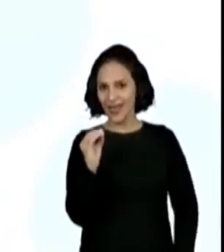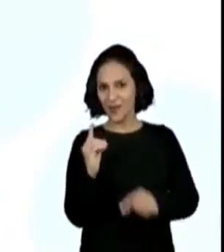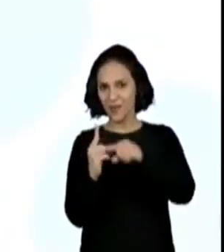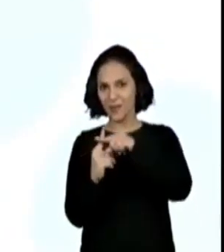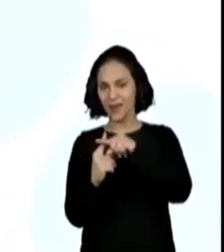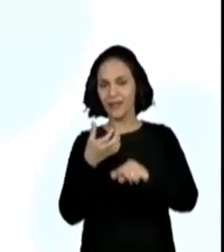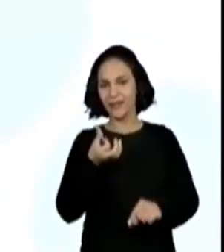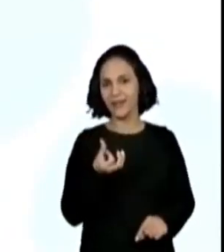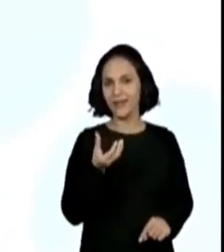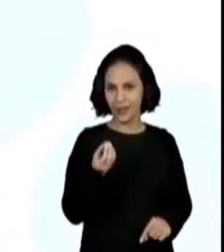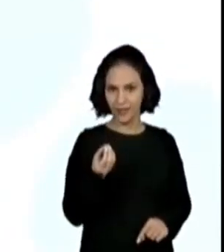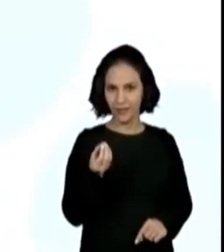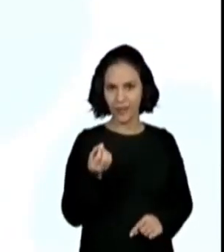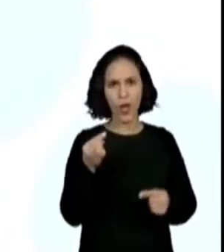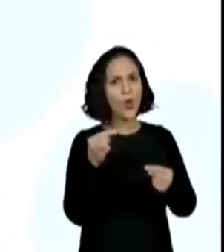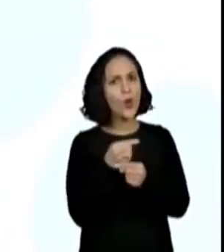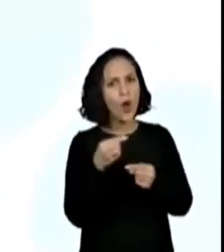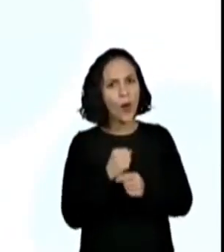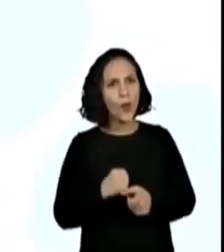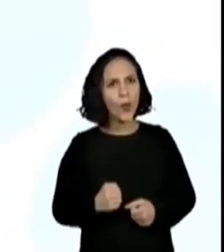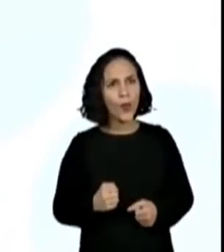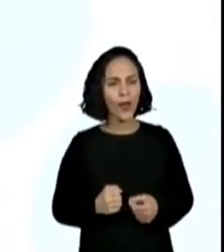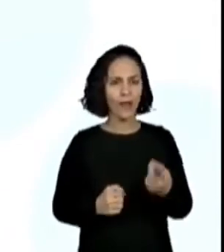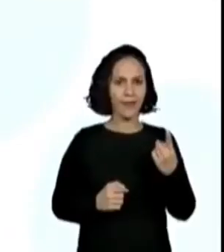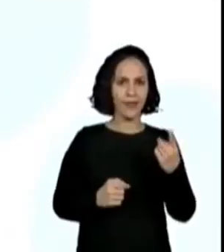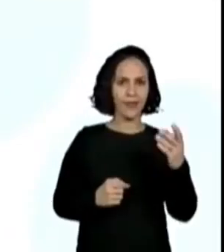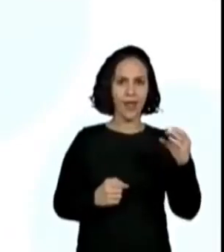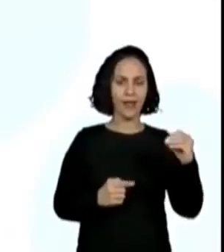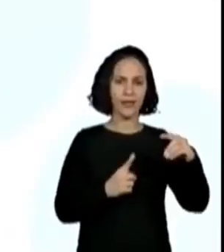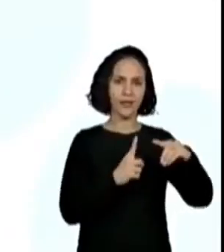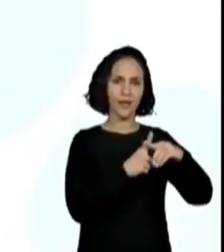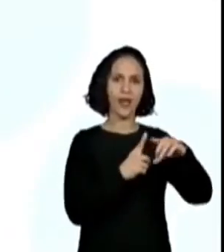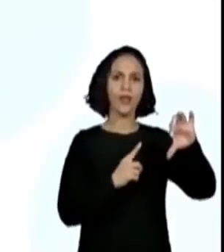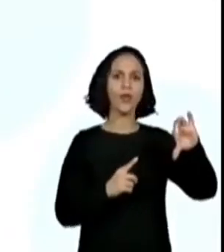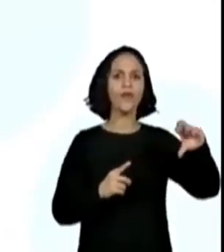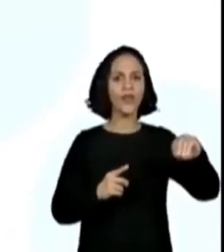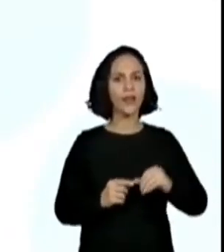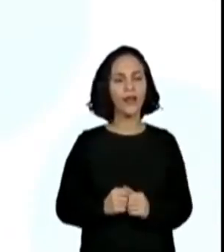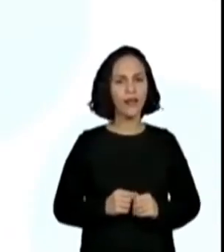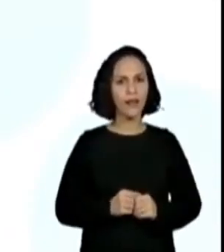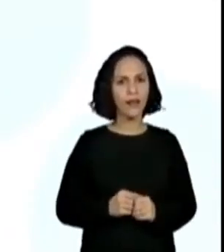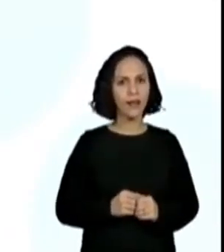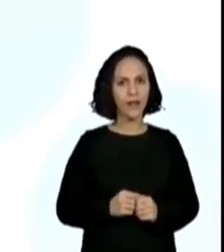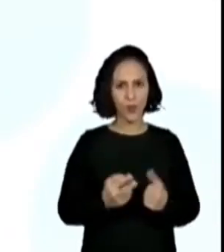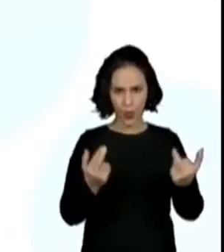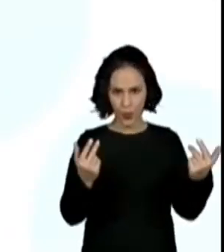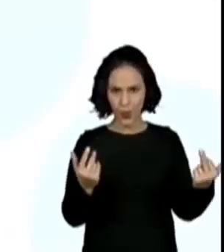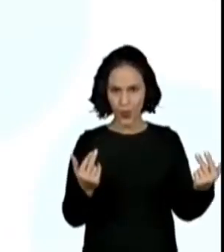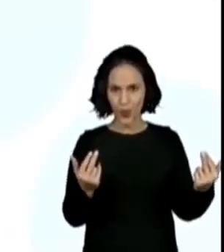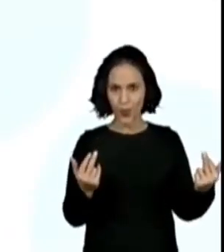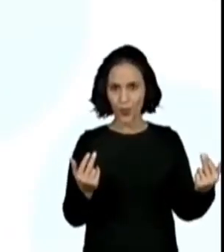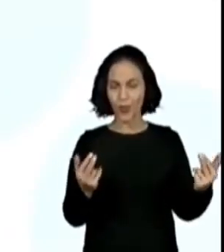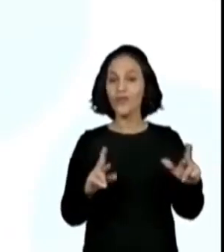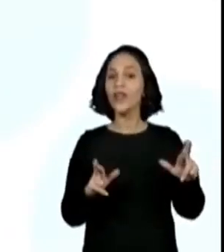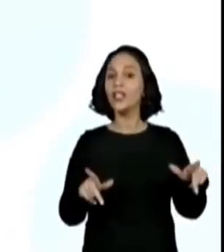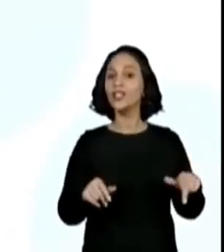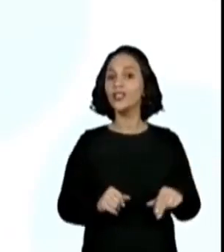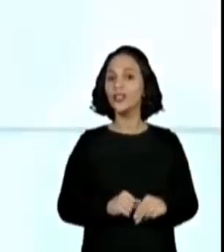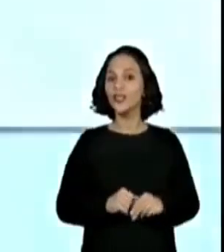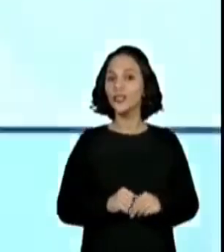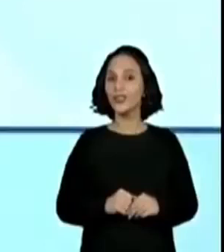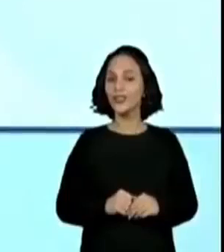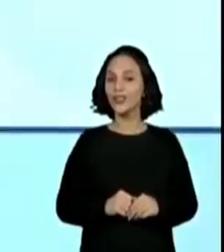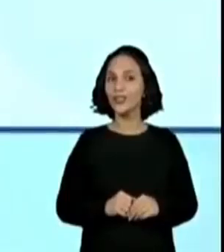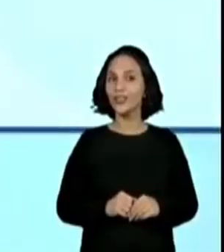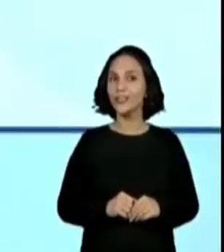60 É iG a 10 + 90 40 + 60 É iG a